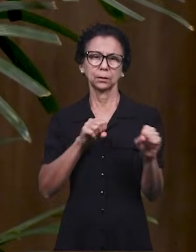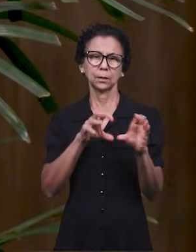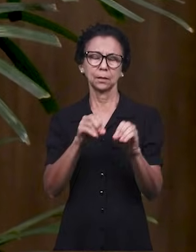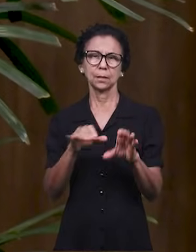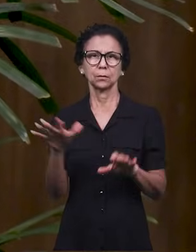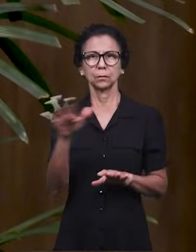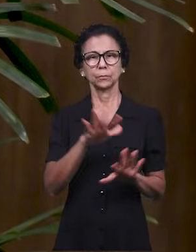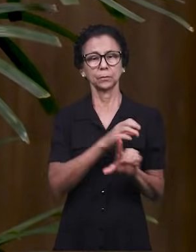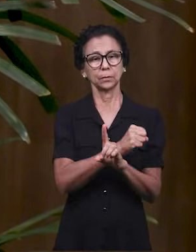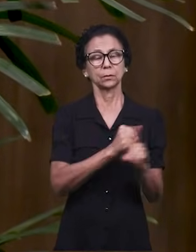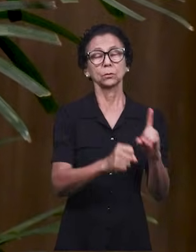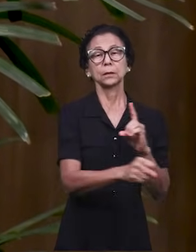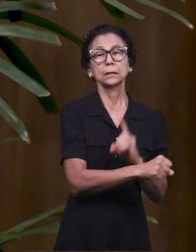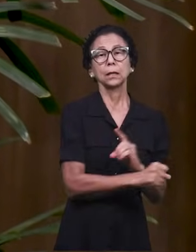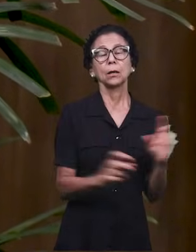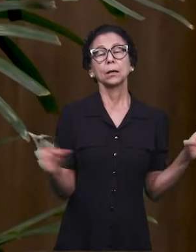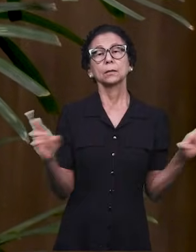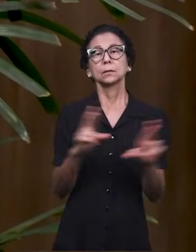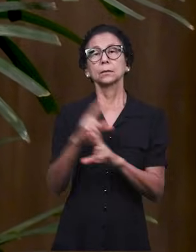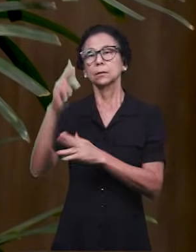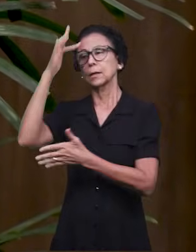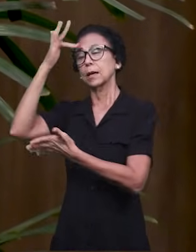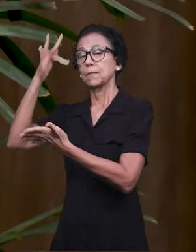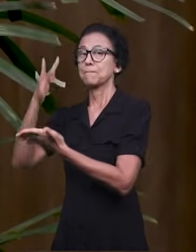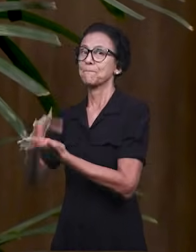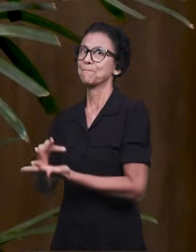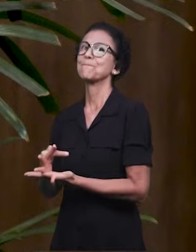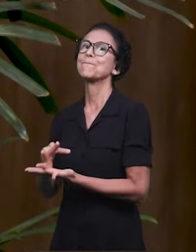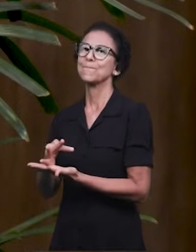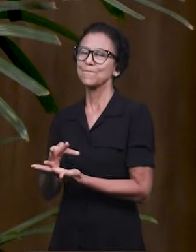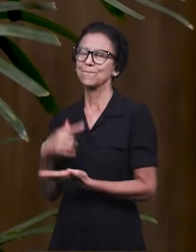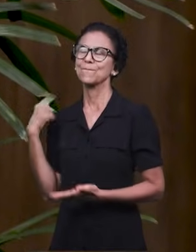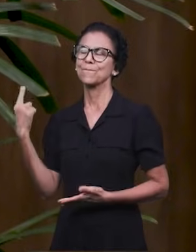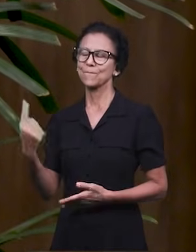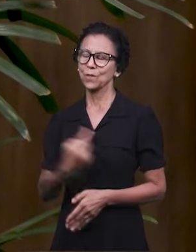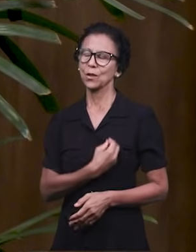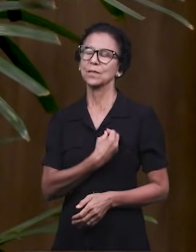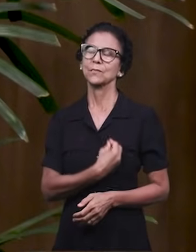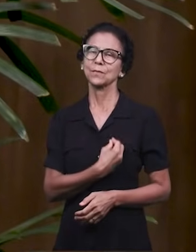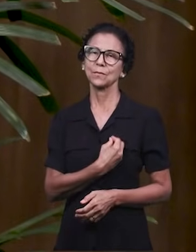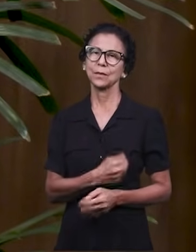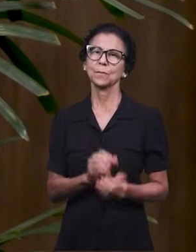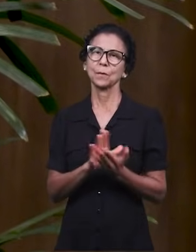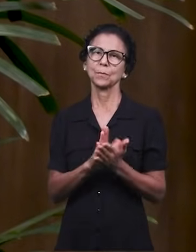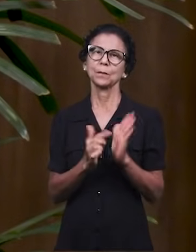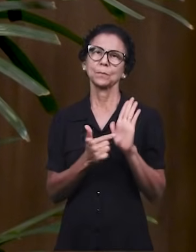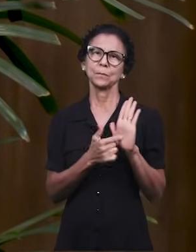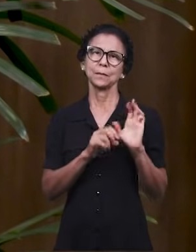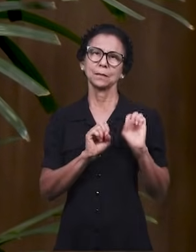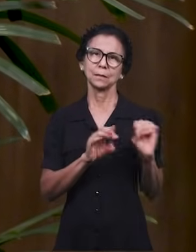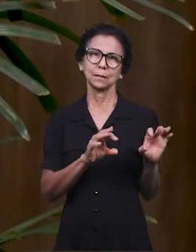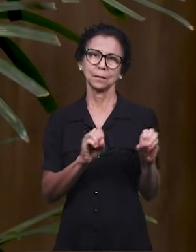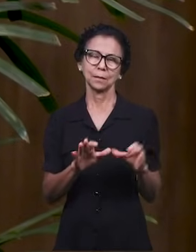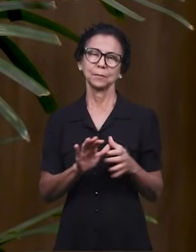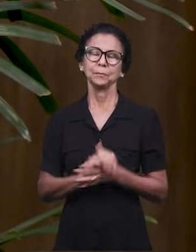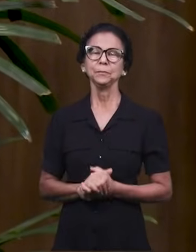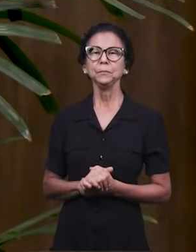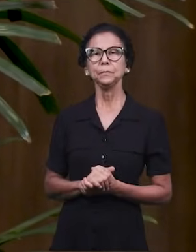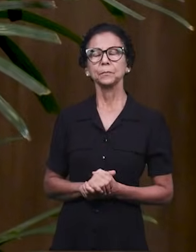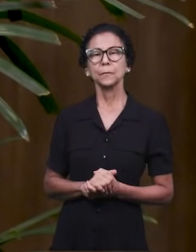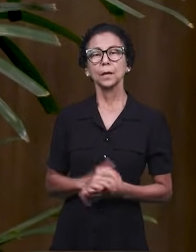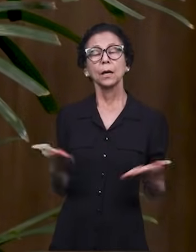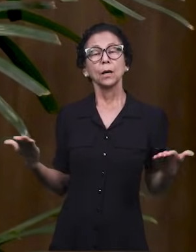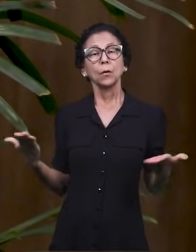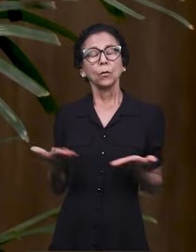e relacionando com a fé que nós vivemos, fé bíblica e cristã. No programa de hoje nós